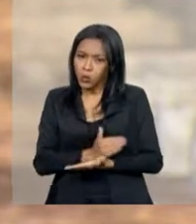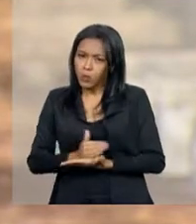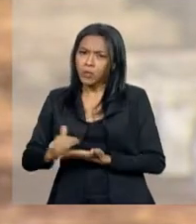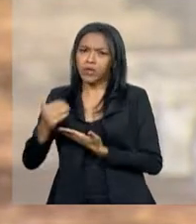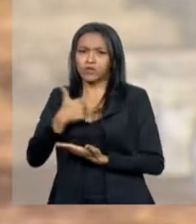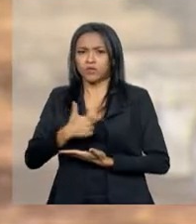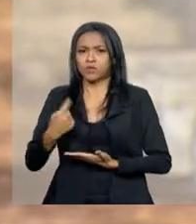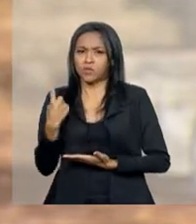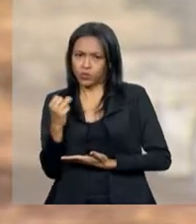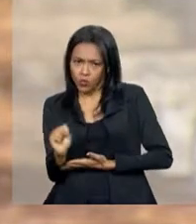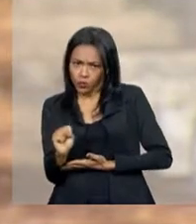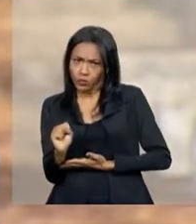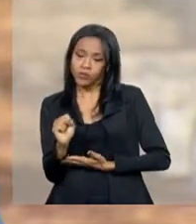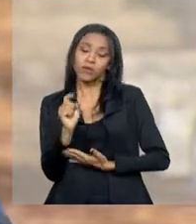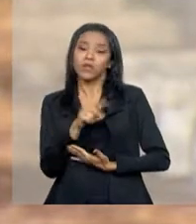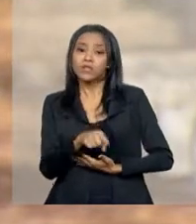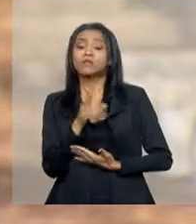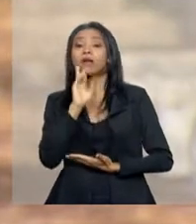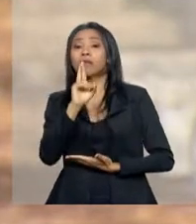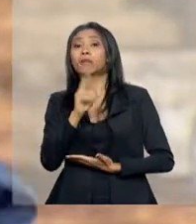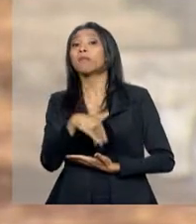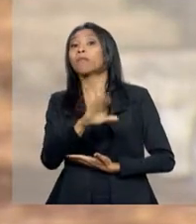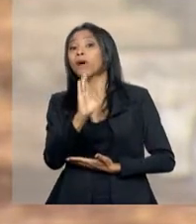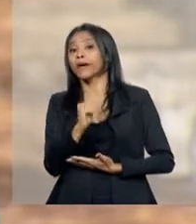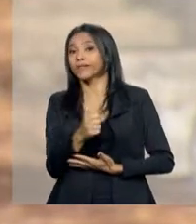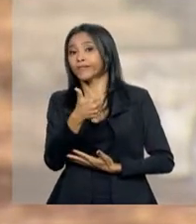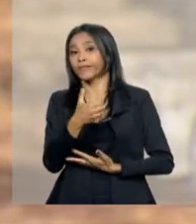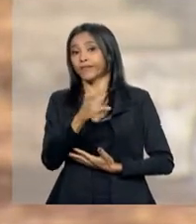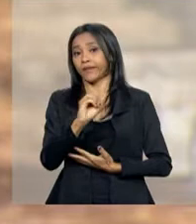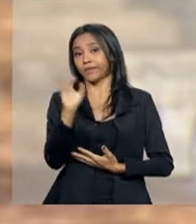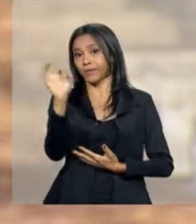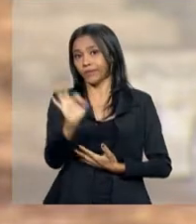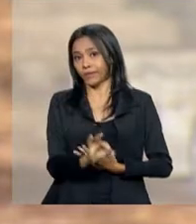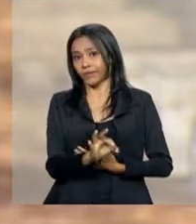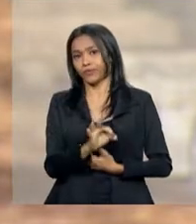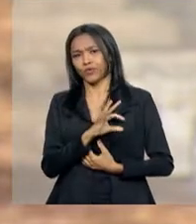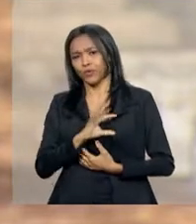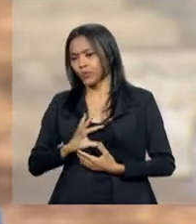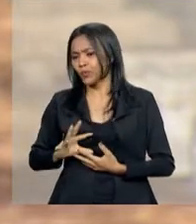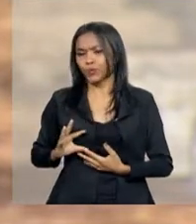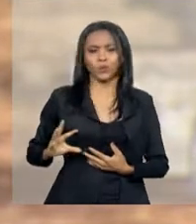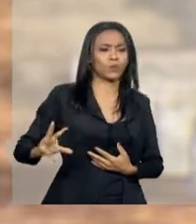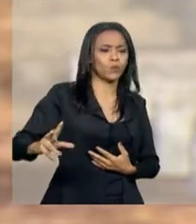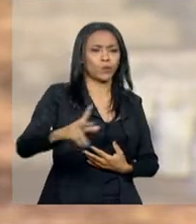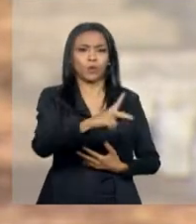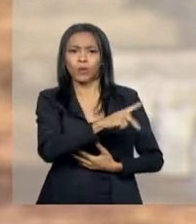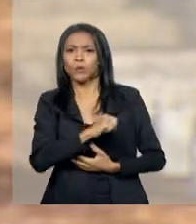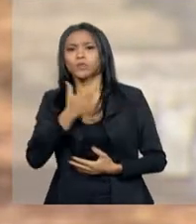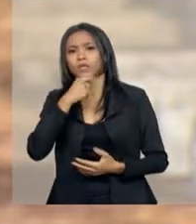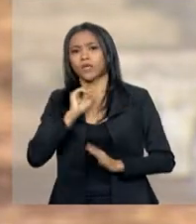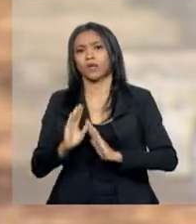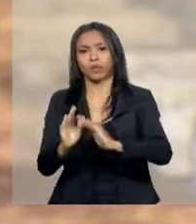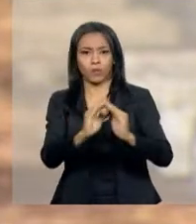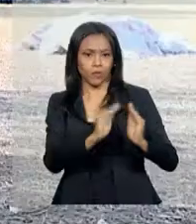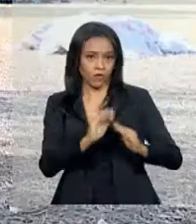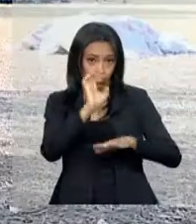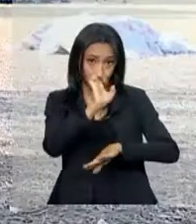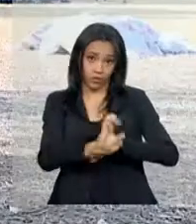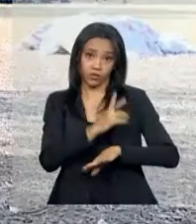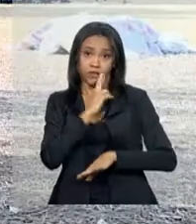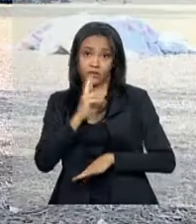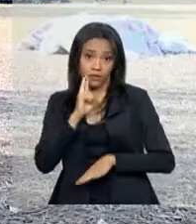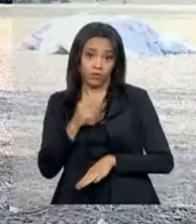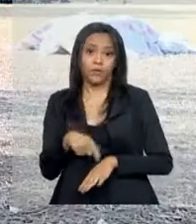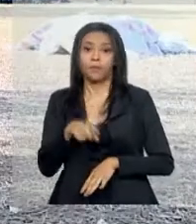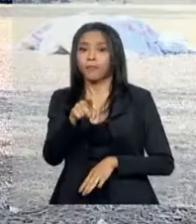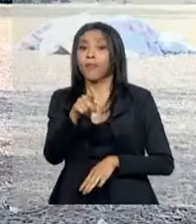2018, estima-se que eles representavam mais de 10% de toda a população do estado de Roraima.